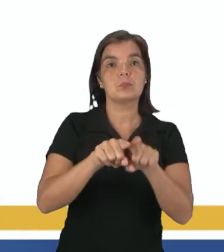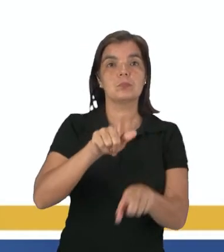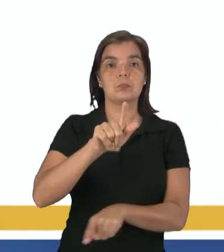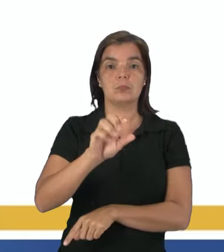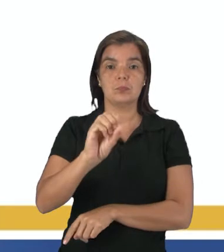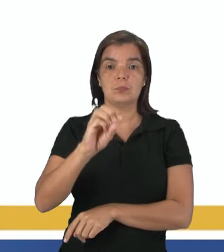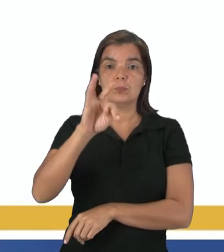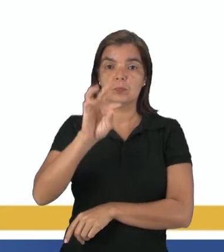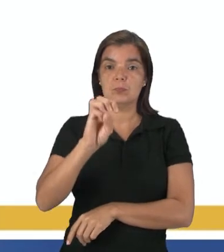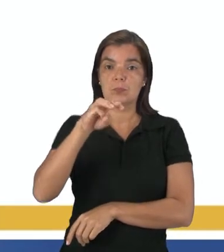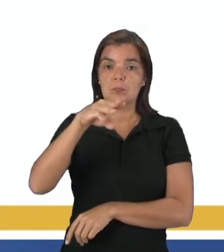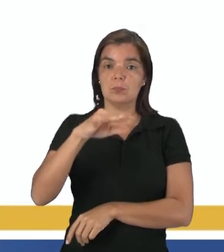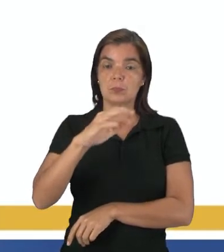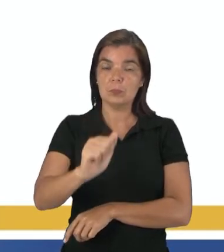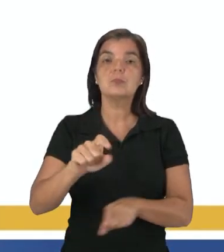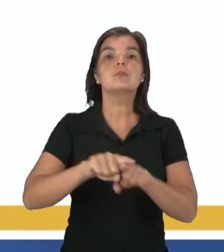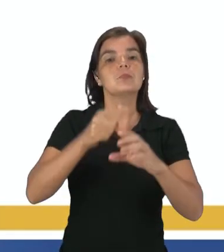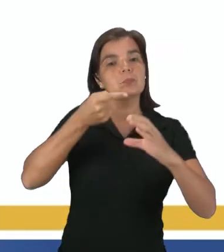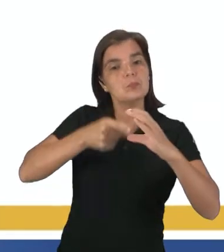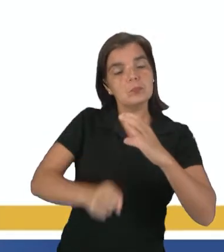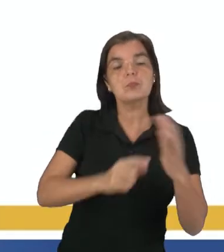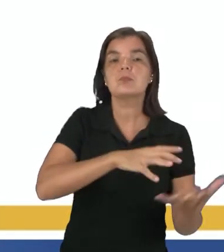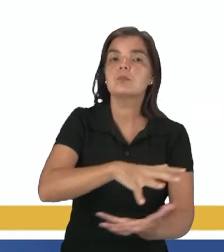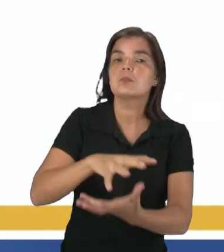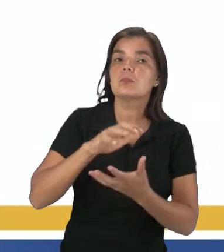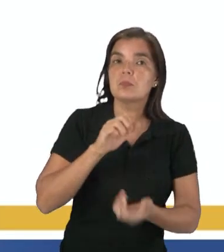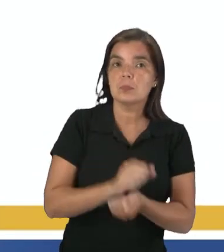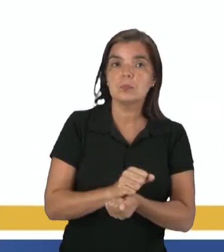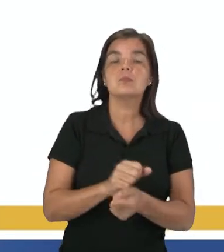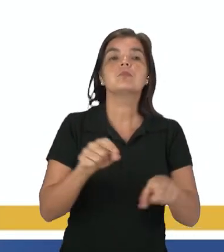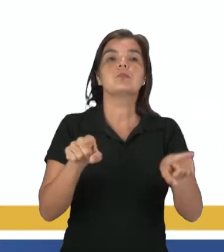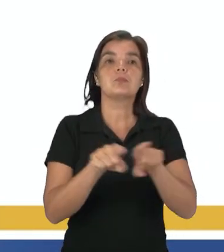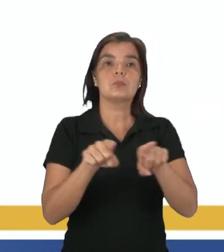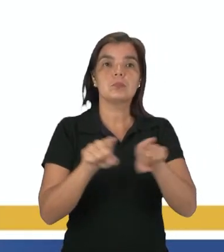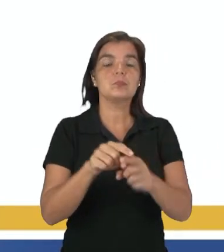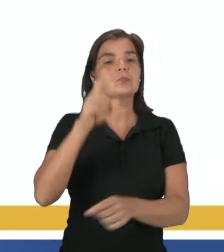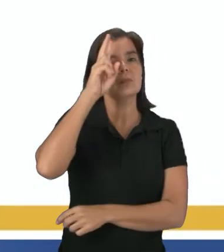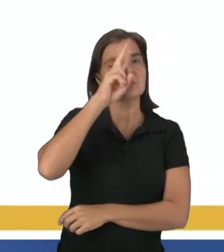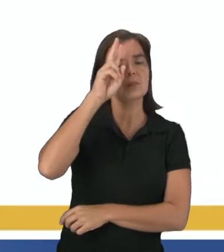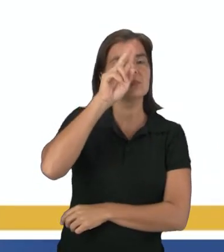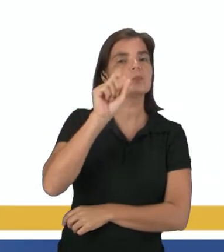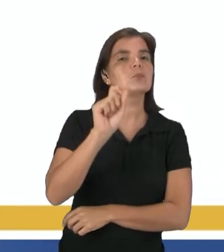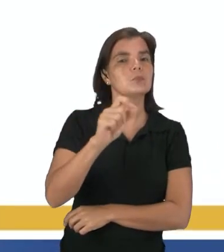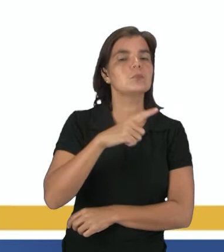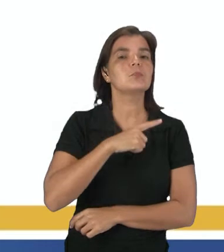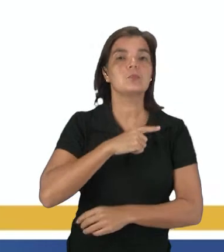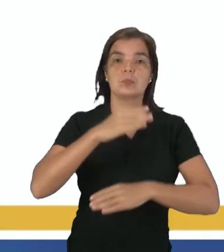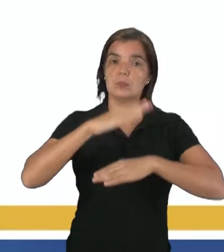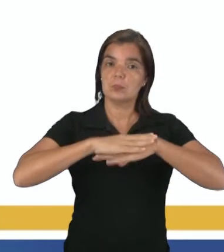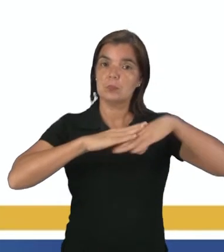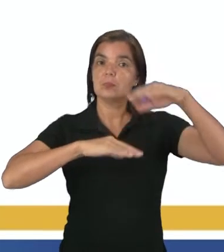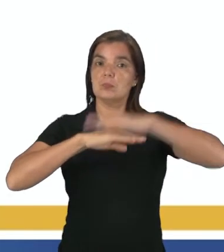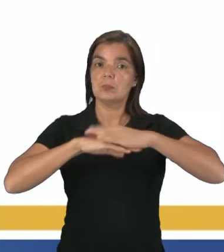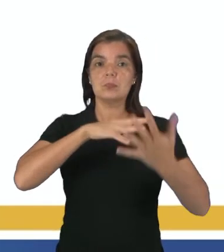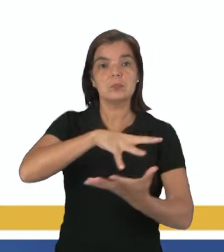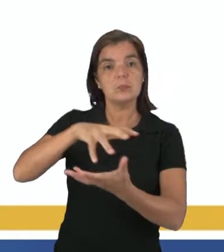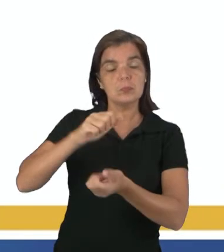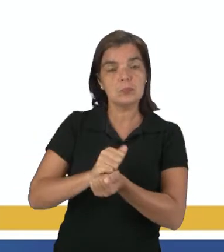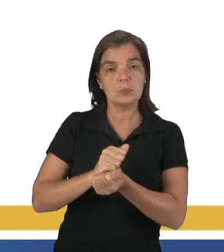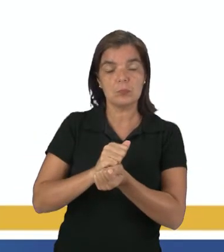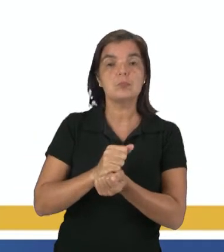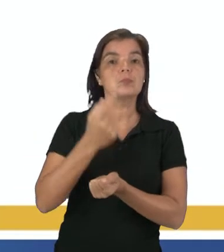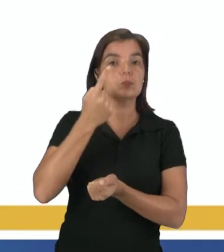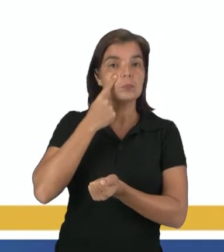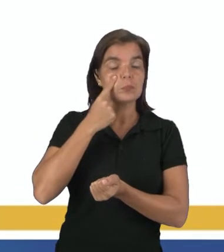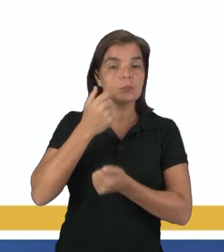energia geotérmica, que é a energia que vem do interior da Terra. Lembra que a gente tem as camadas da Terra, e conforme